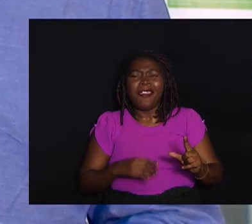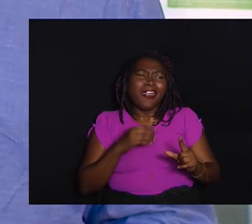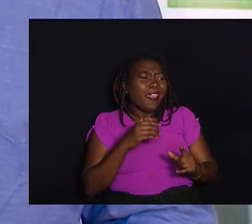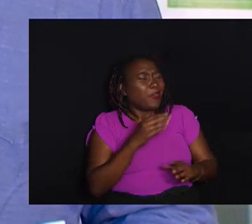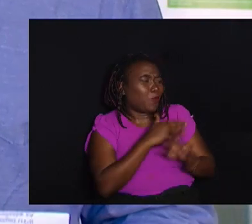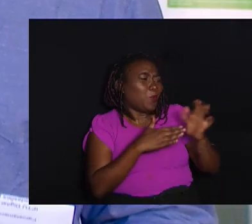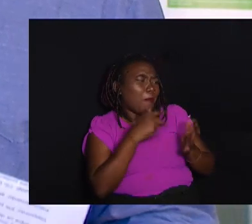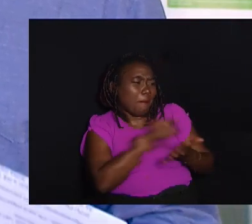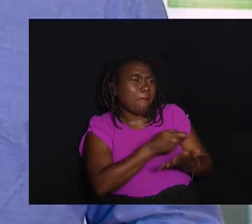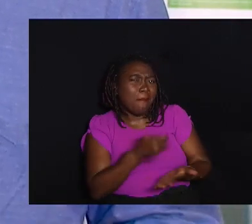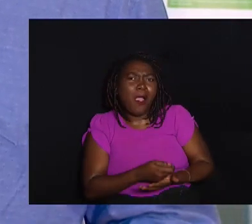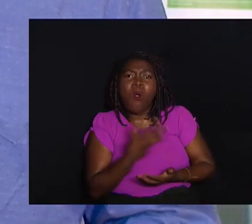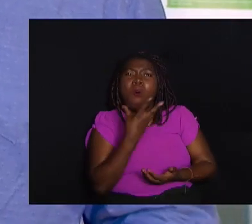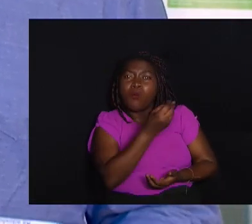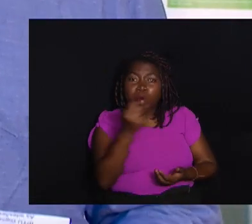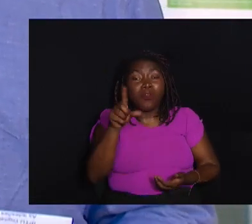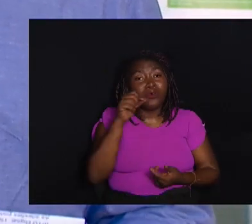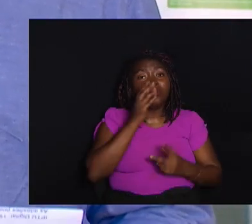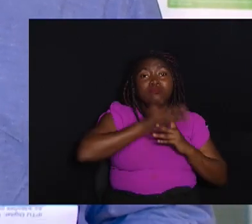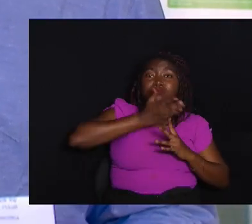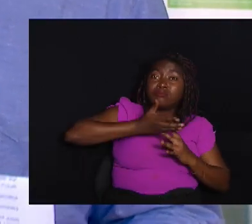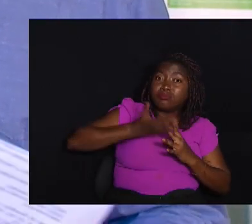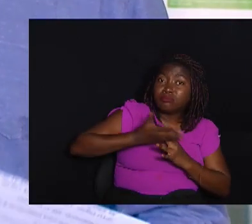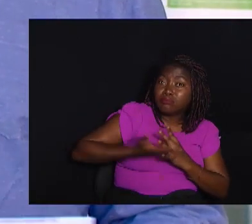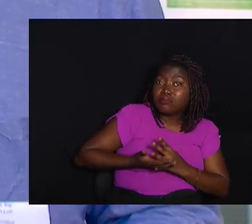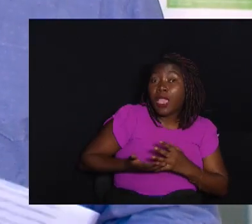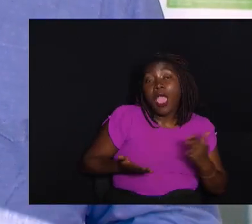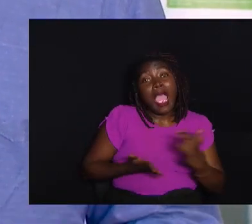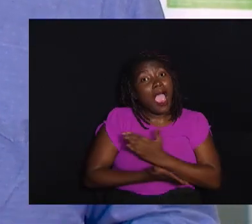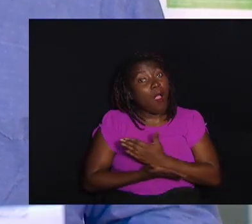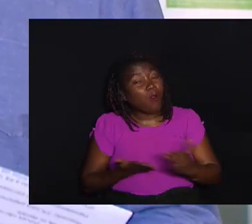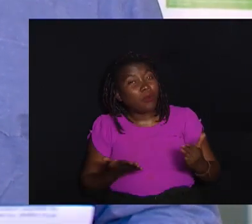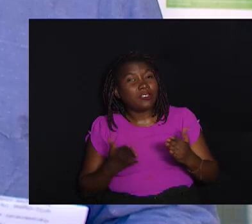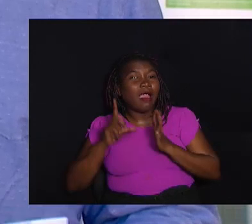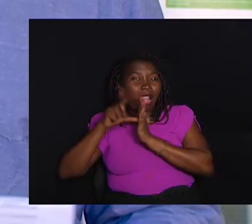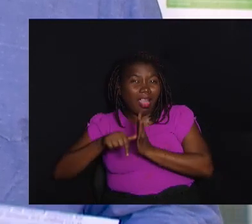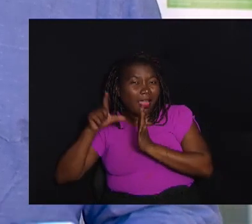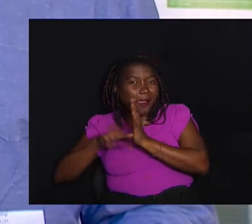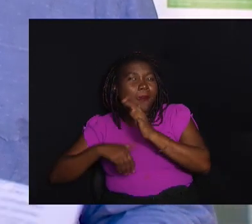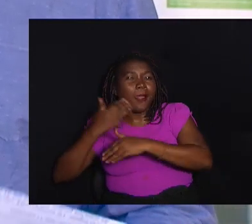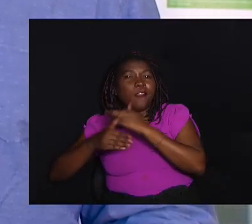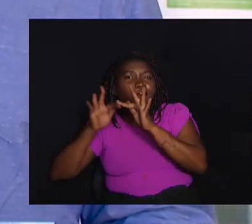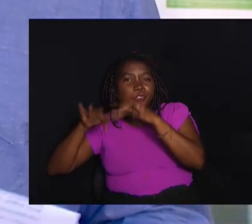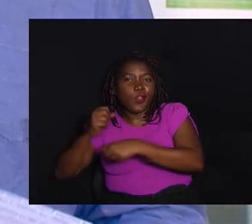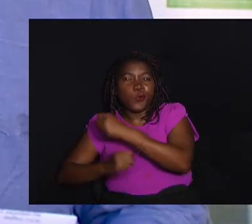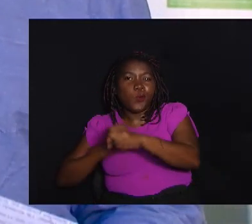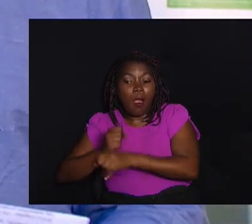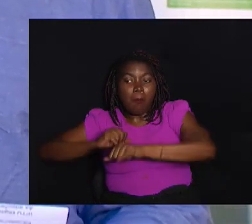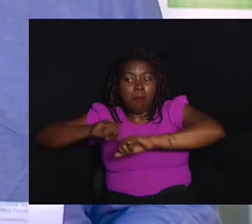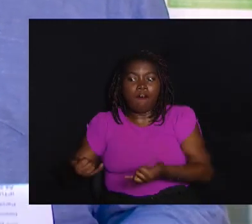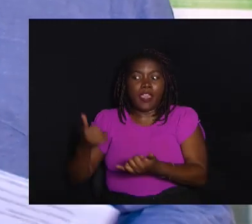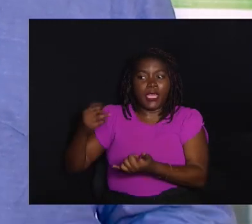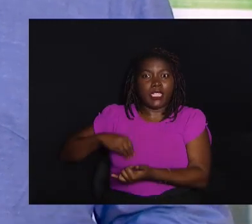né? Muitos optam por pagar parcelado, alguns ficam em atraso, mas no final do ano, aproveitando o 13º